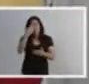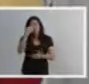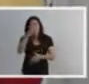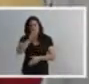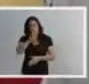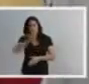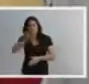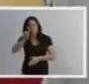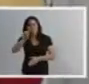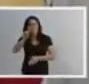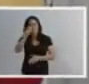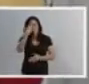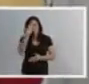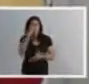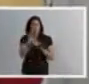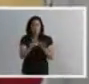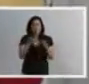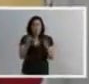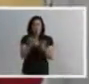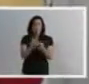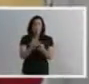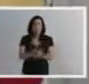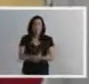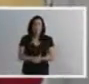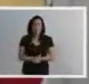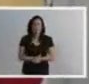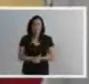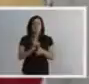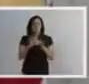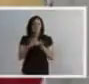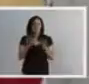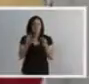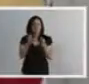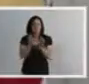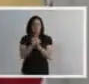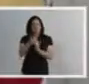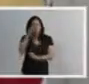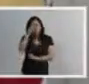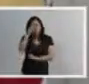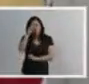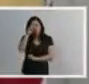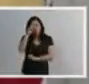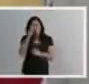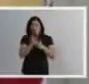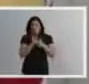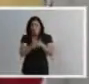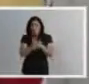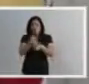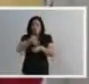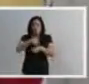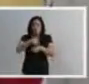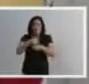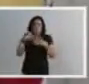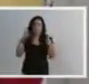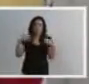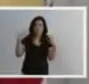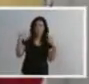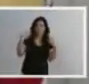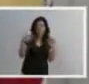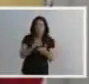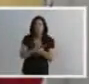a deus agradecer à nossa família os familiares que estão conosco no dia a dia acompanhando nossos momentos de alegria e também